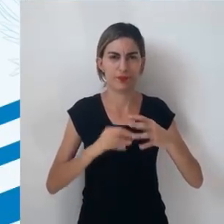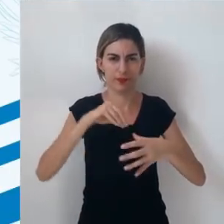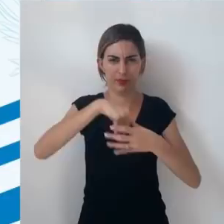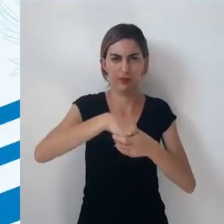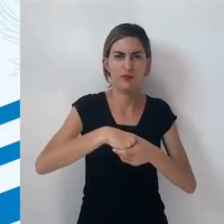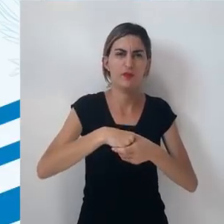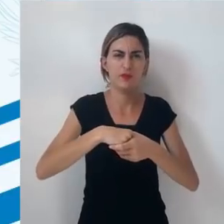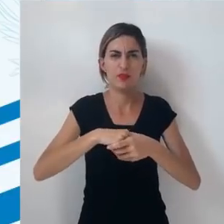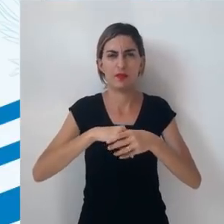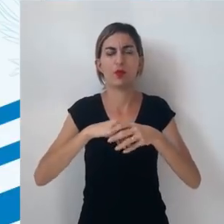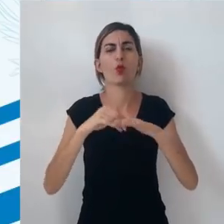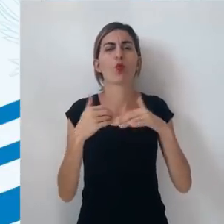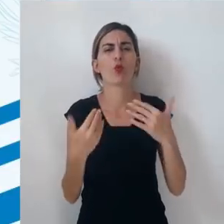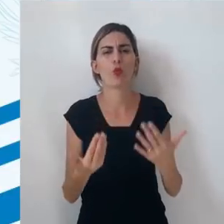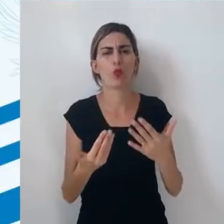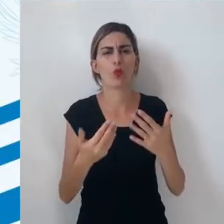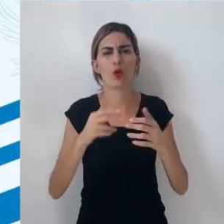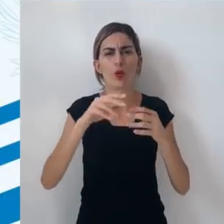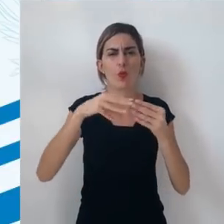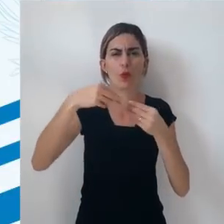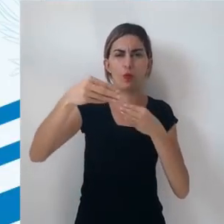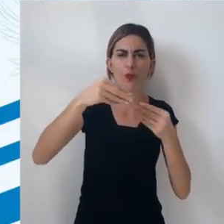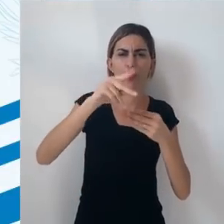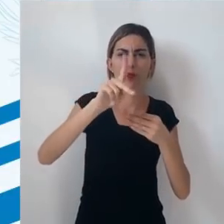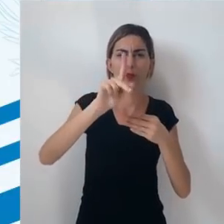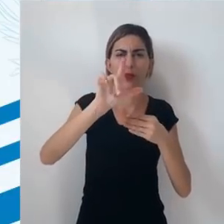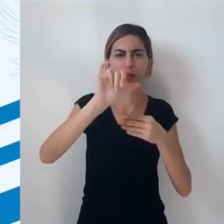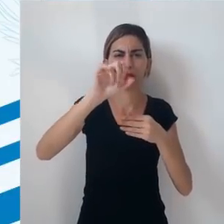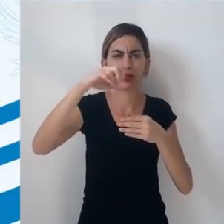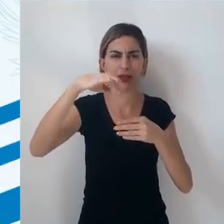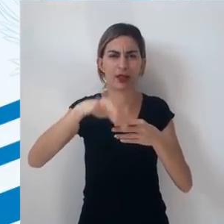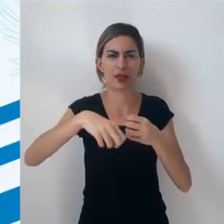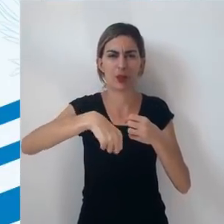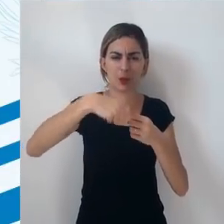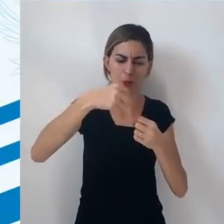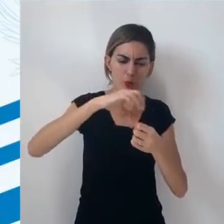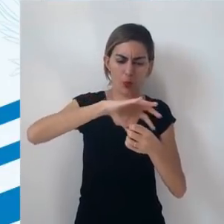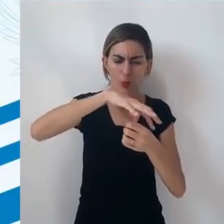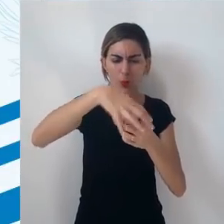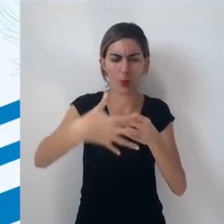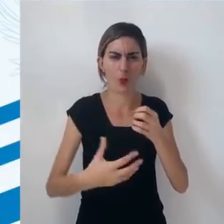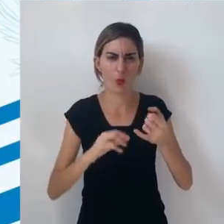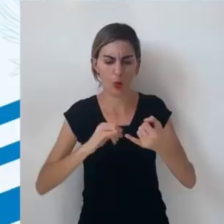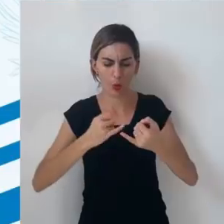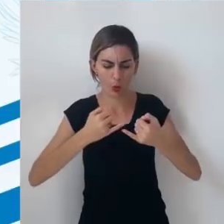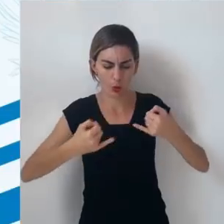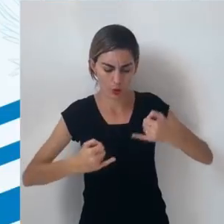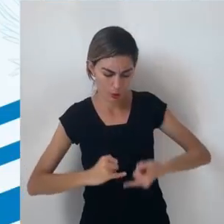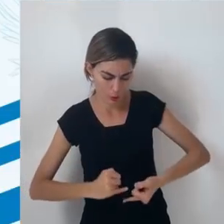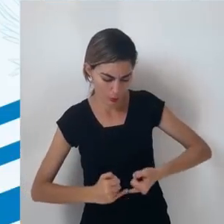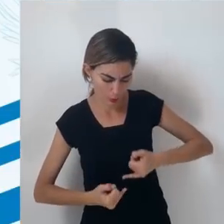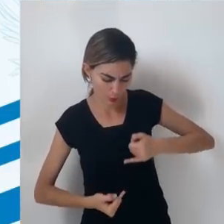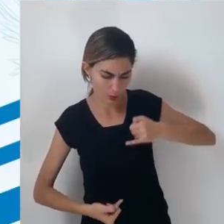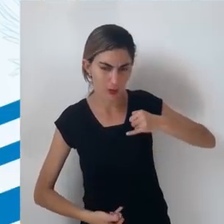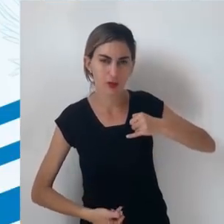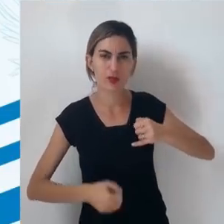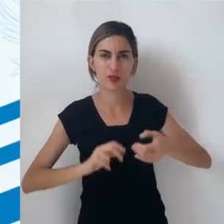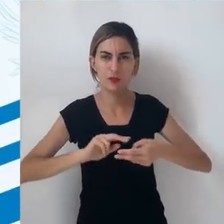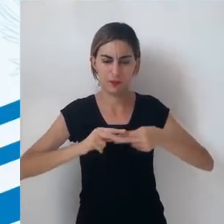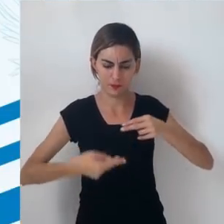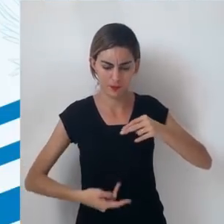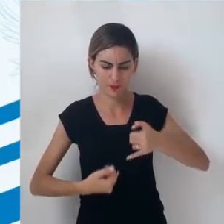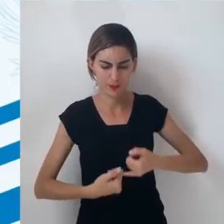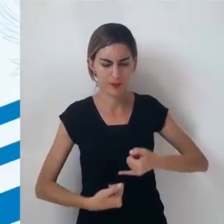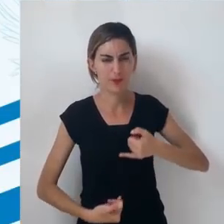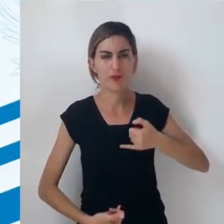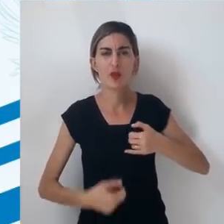são embrionários, vão ser quais? A placenta, a bolsa amniótica, o cordão umbilical. E